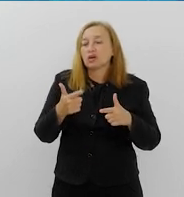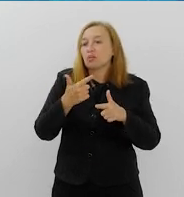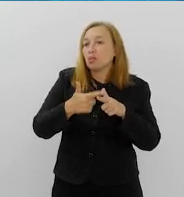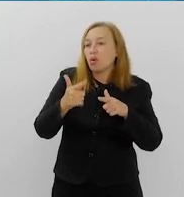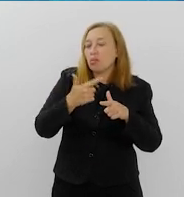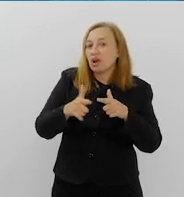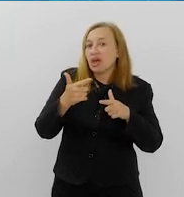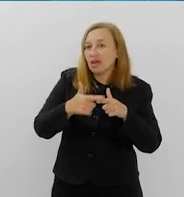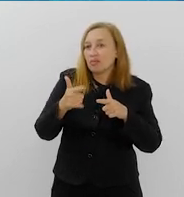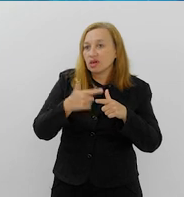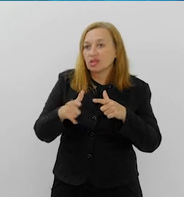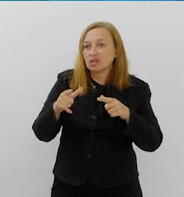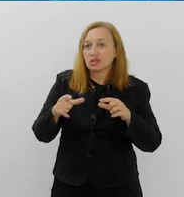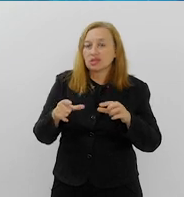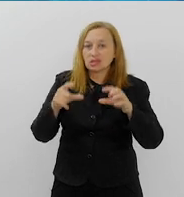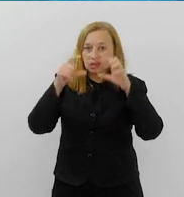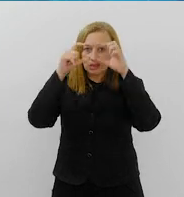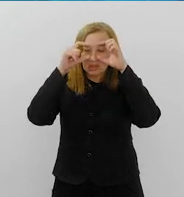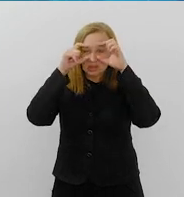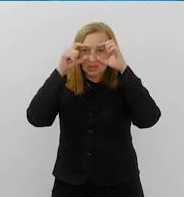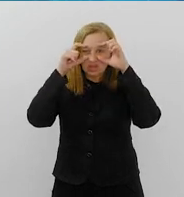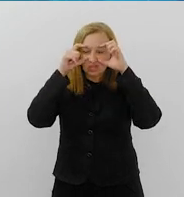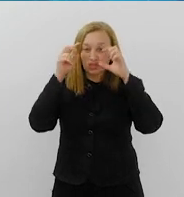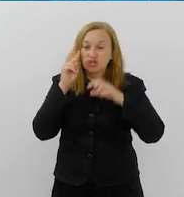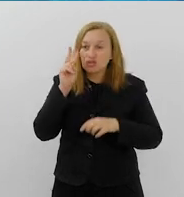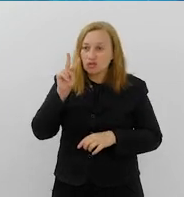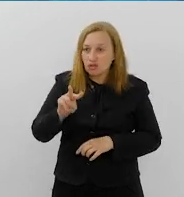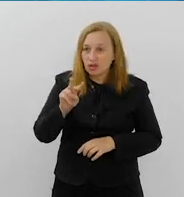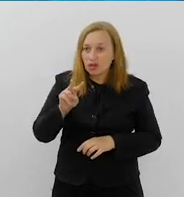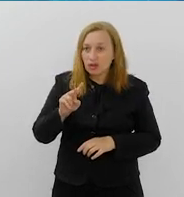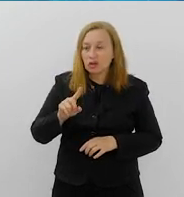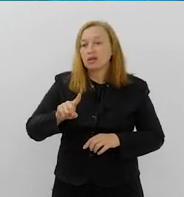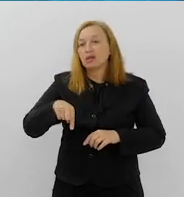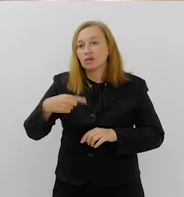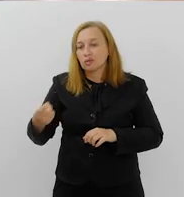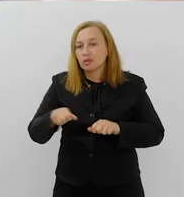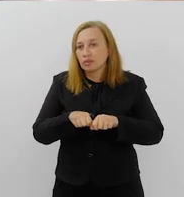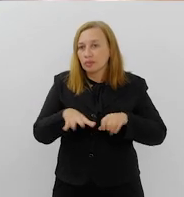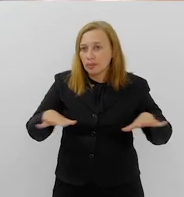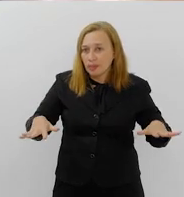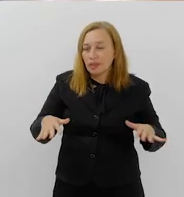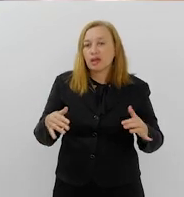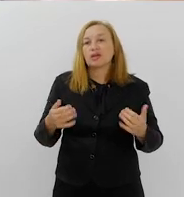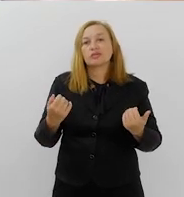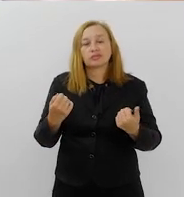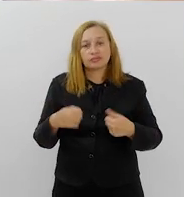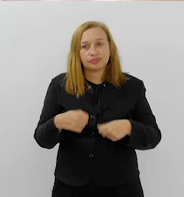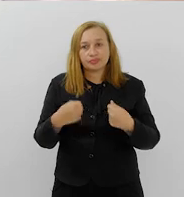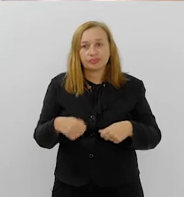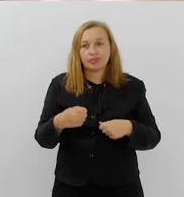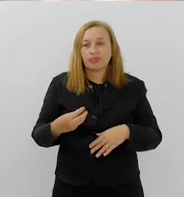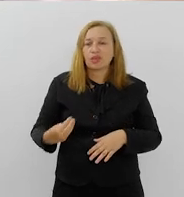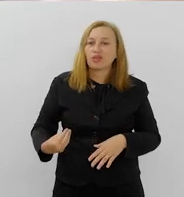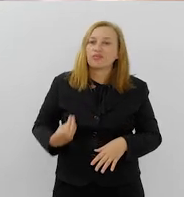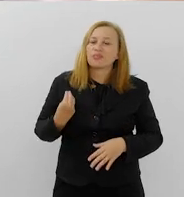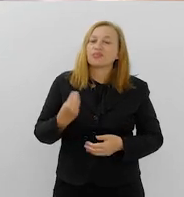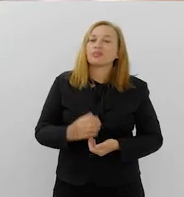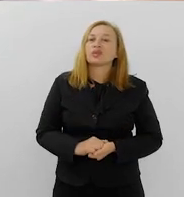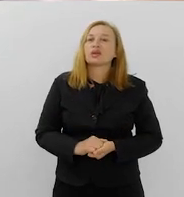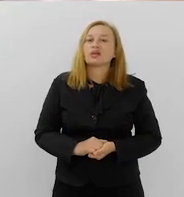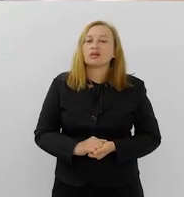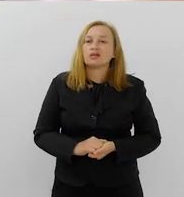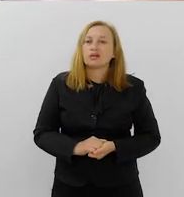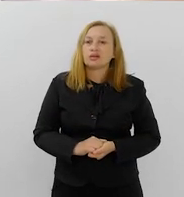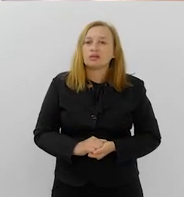oftalmológicas após a pandemia, que houve um excesso necessário, né, de vida